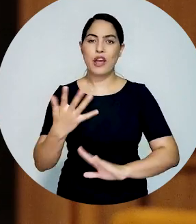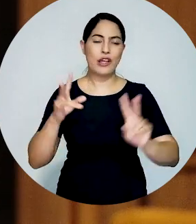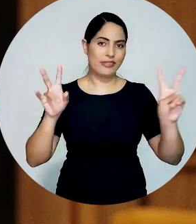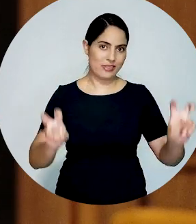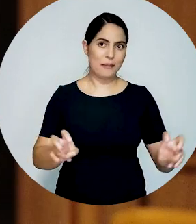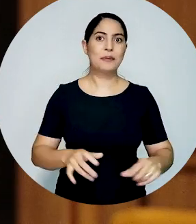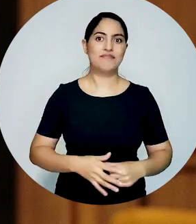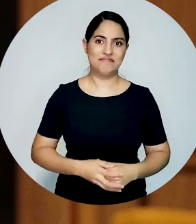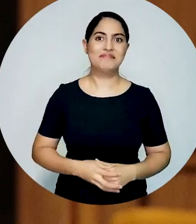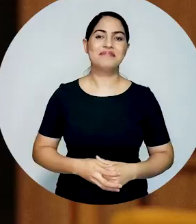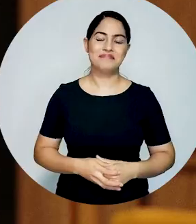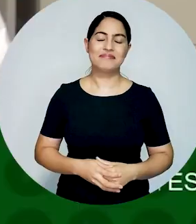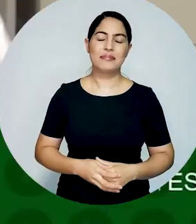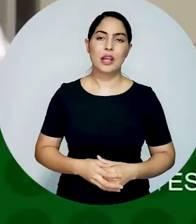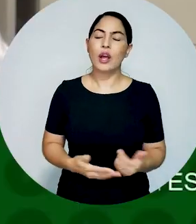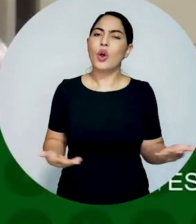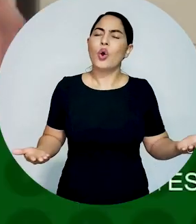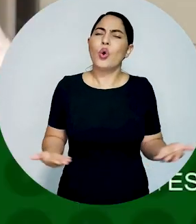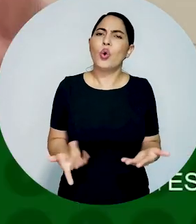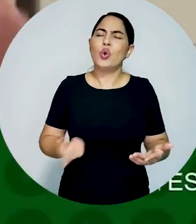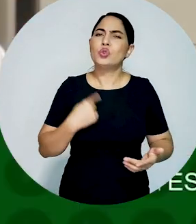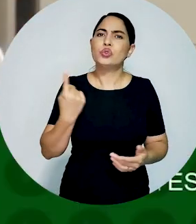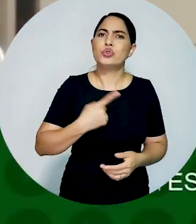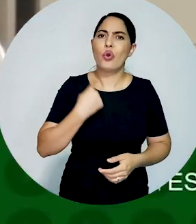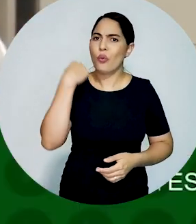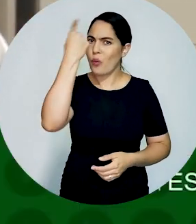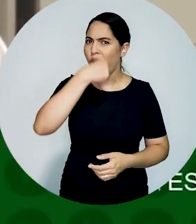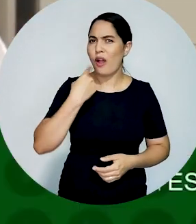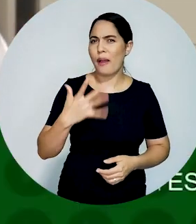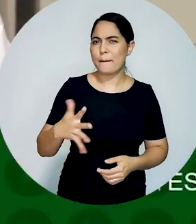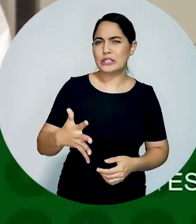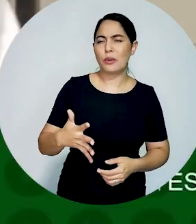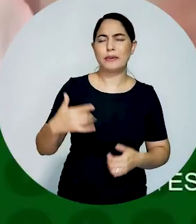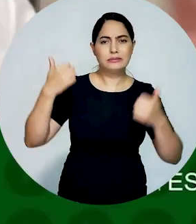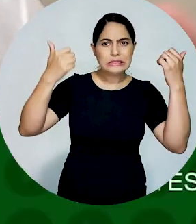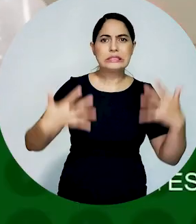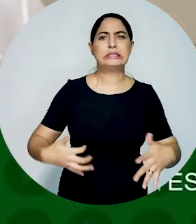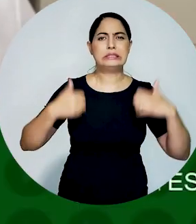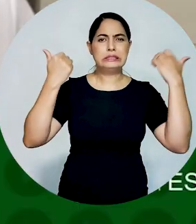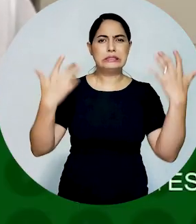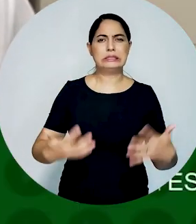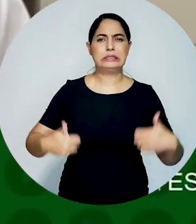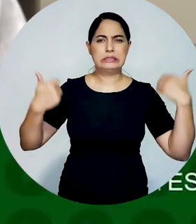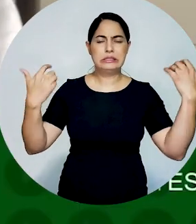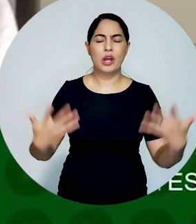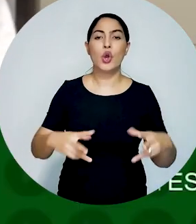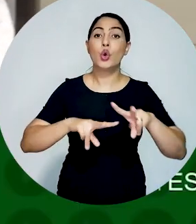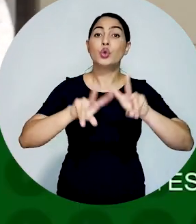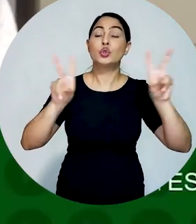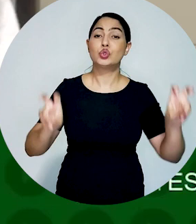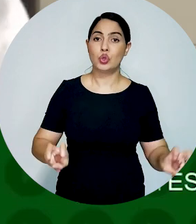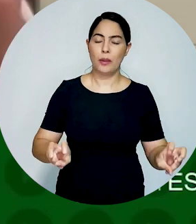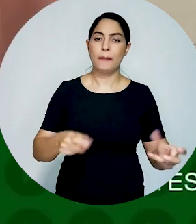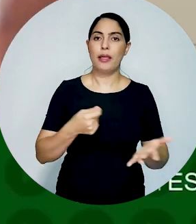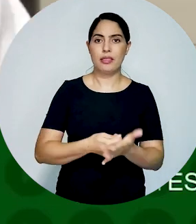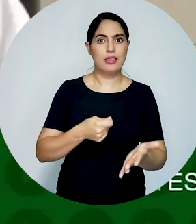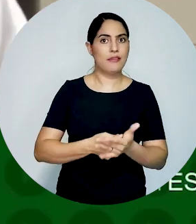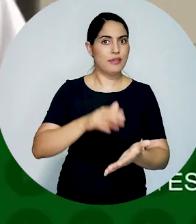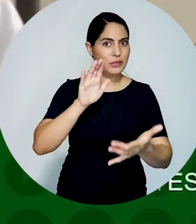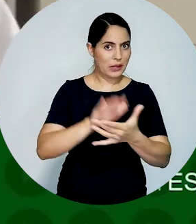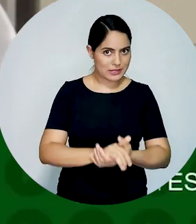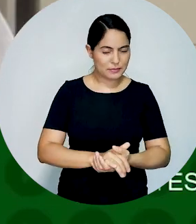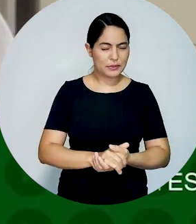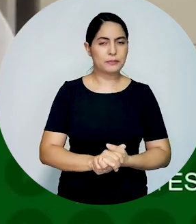de várias obras sobre o tema. O recorte que a gente fez aqui hoje, a gente tem apenas uma hora, né? É em torno dos